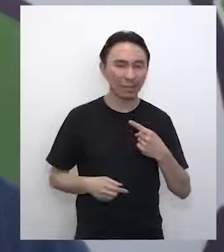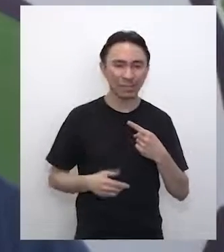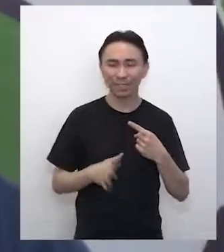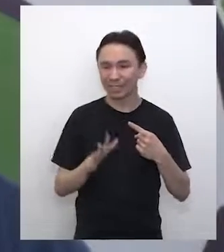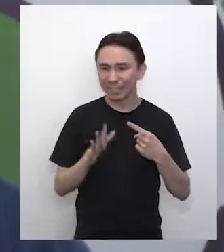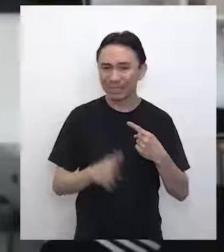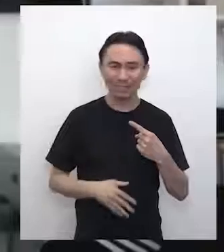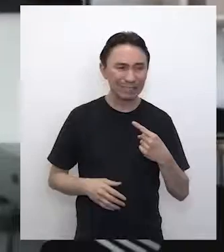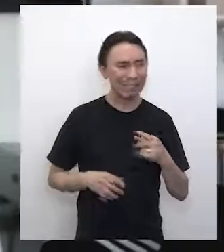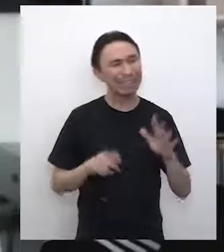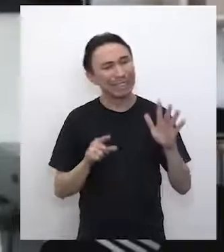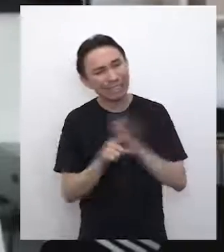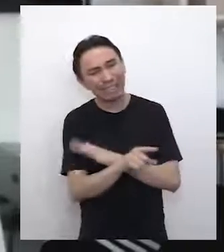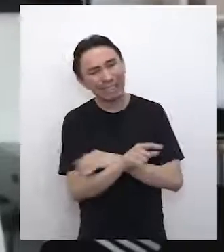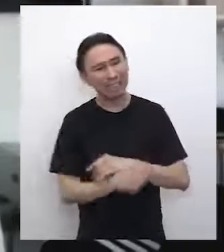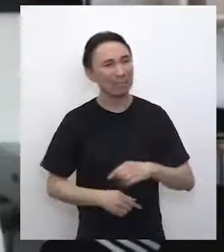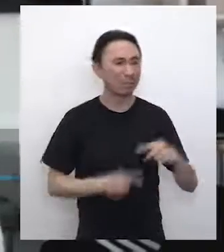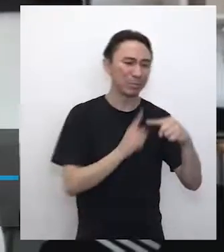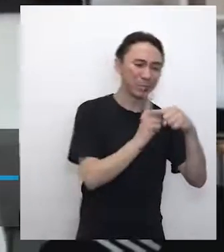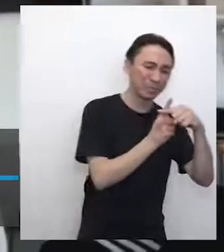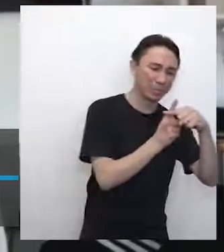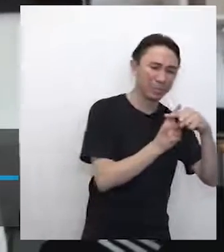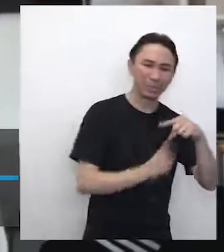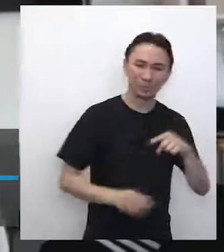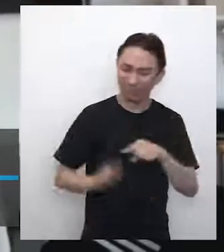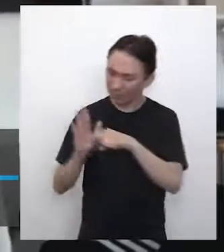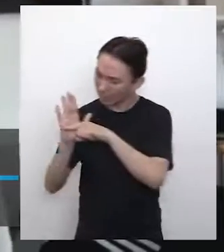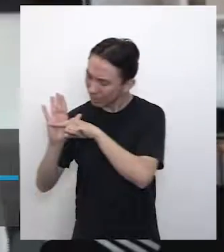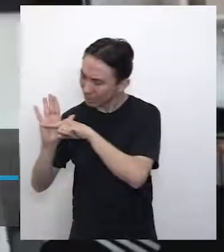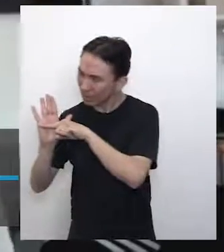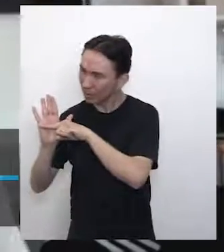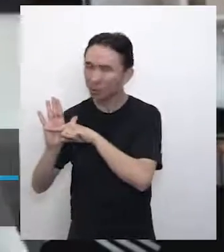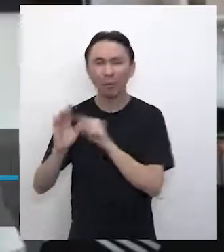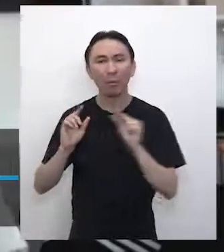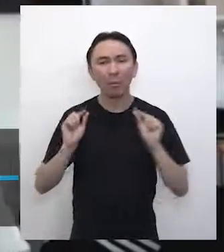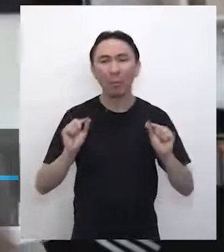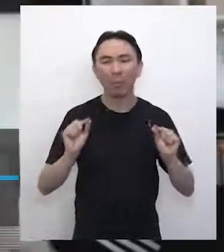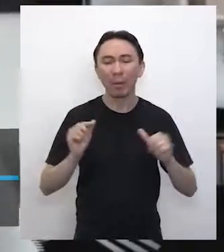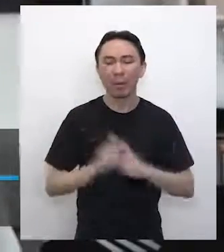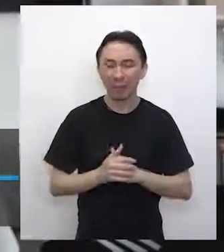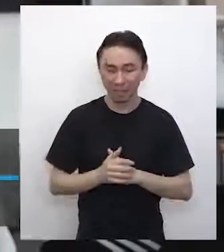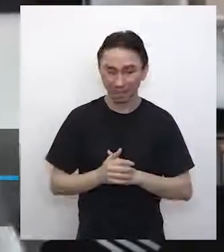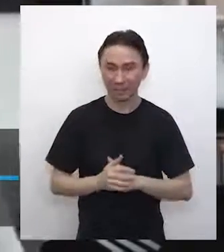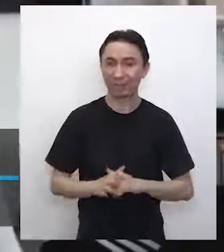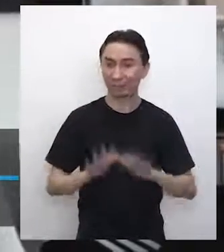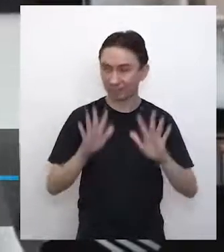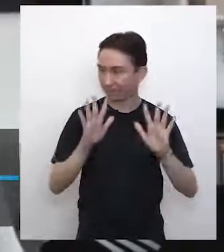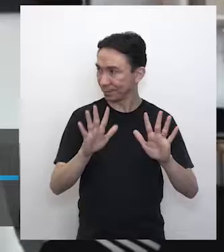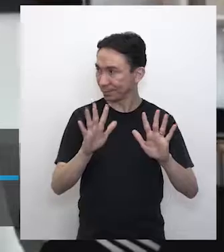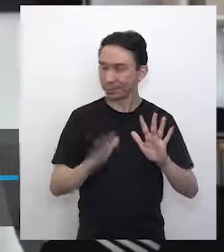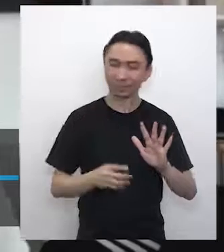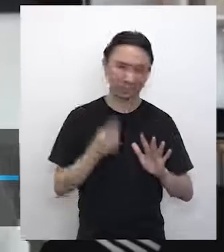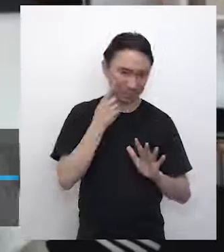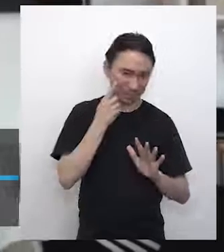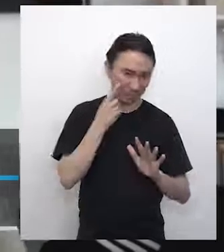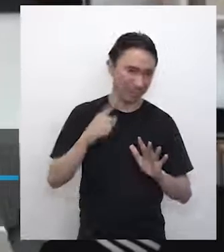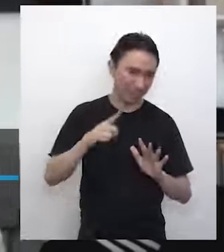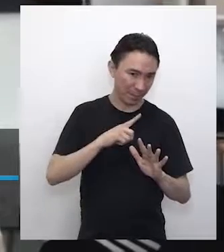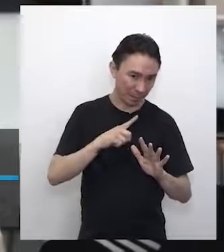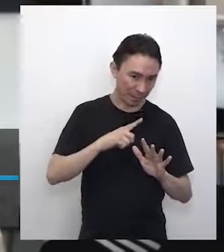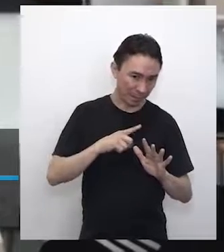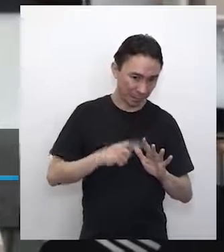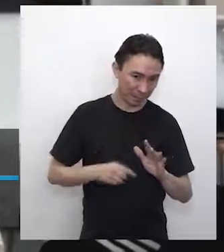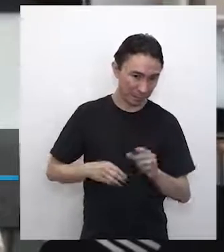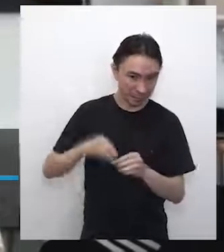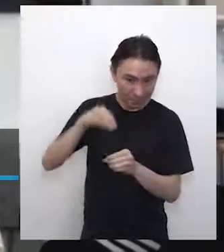polo positivo e polo negativo? Então, primeira coisa, né? Dentro aqui no LEDzinho,